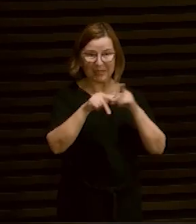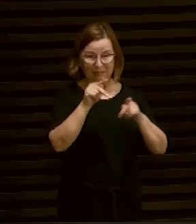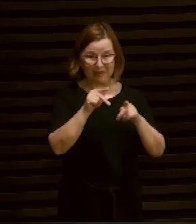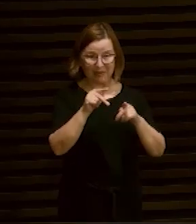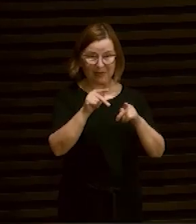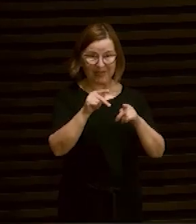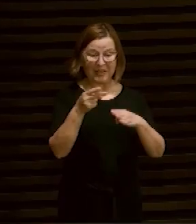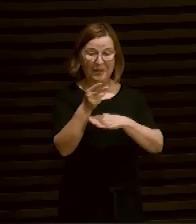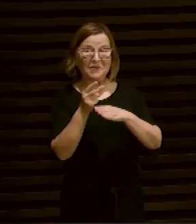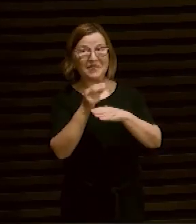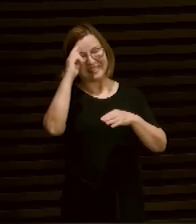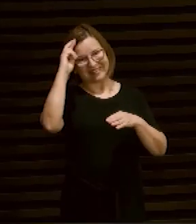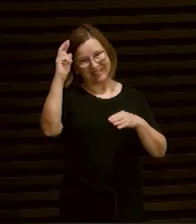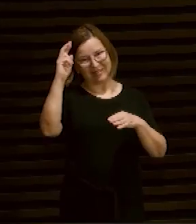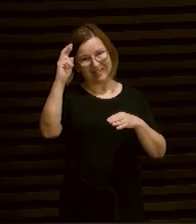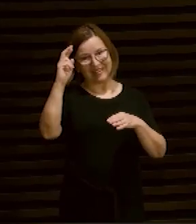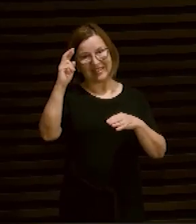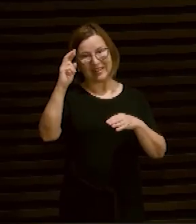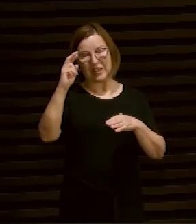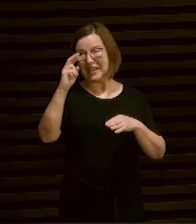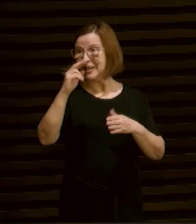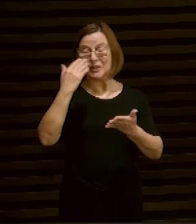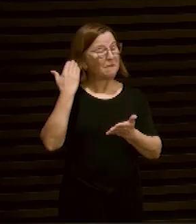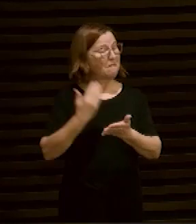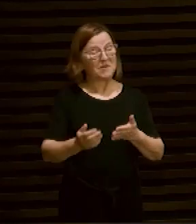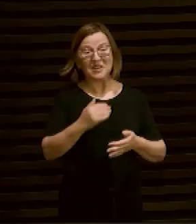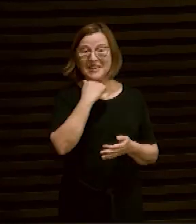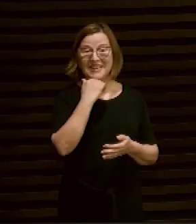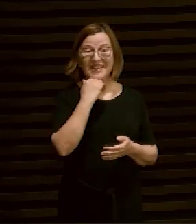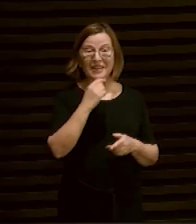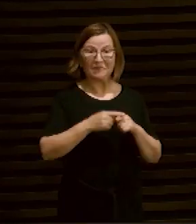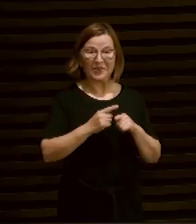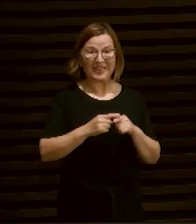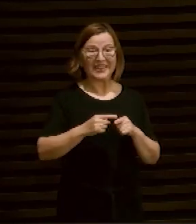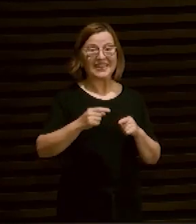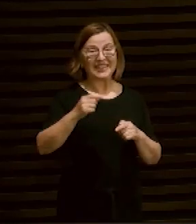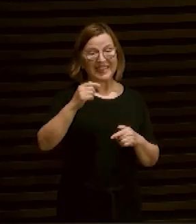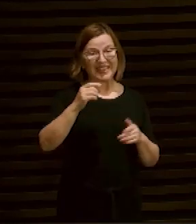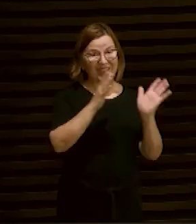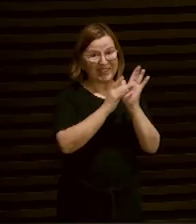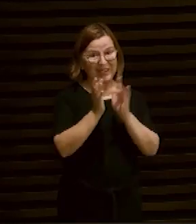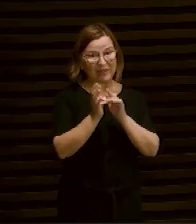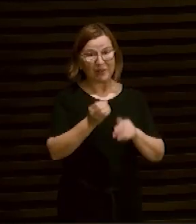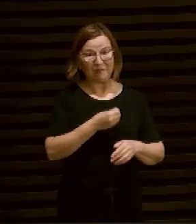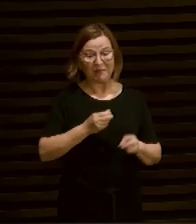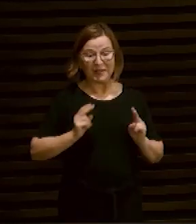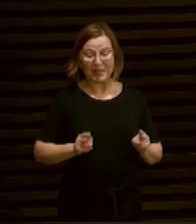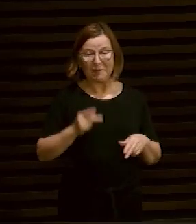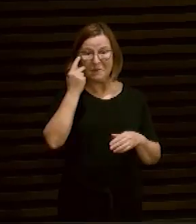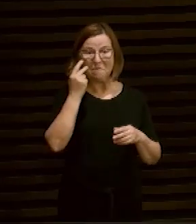Ele perca, porque Ele vive sempre para interceder por eles. Isso é lindo demais, isso é